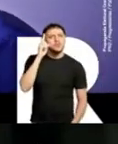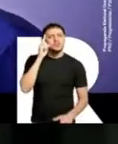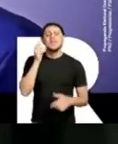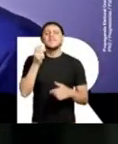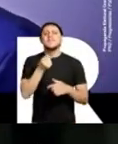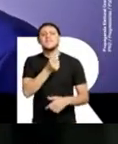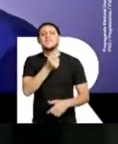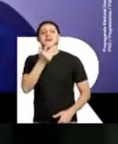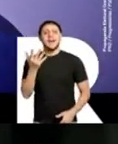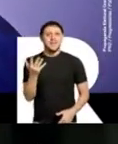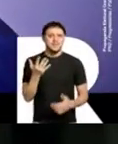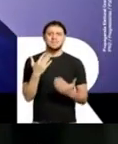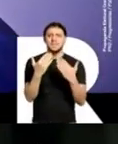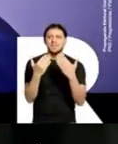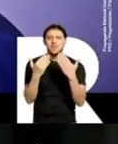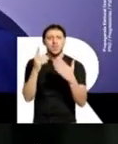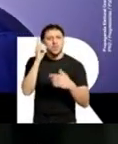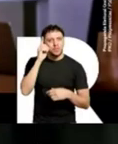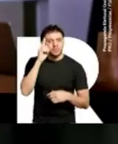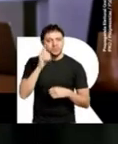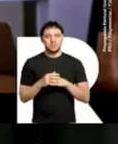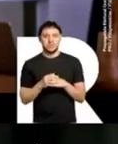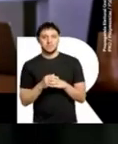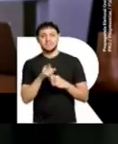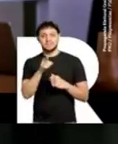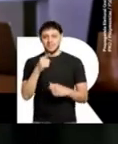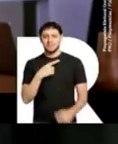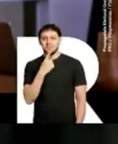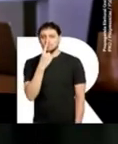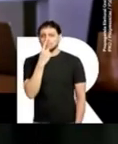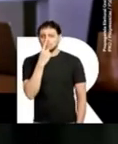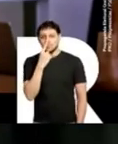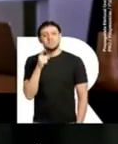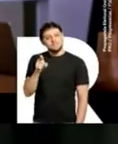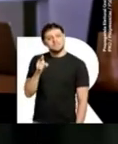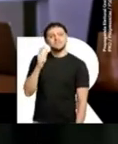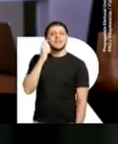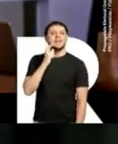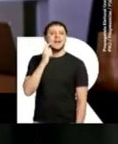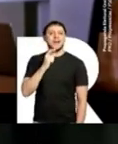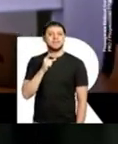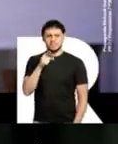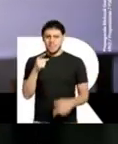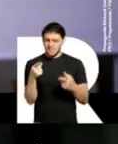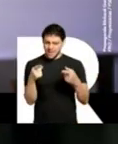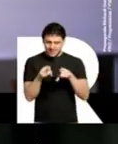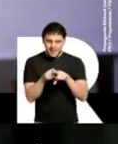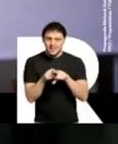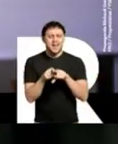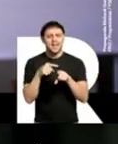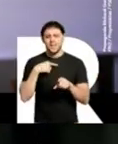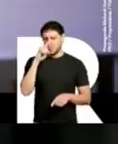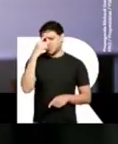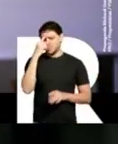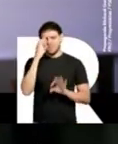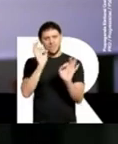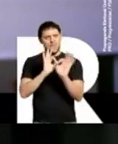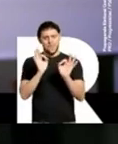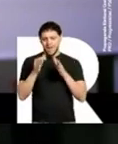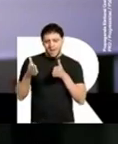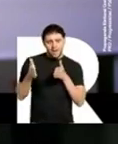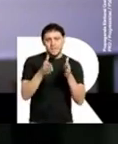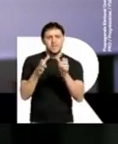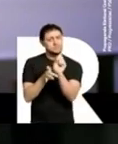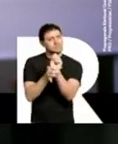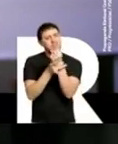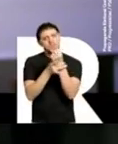Várias vezes por dia. Tem que pensar da mesma maneira. Essa é a afinidade que eu tenho com o Ricardo. E essa parceria, gente, eu não tenho dúvida nenhuma.